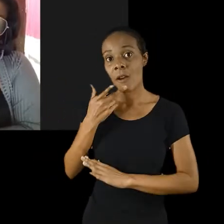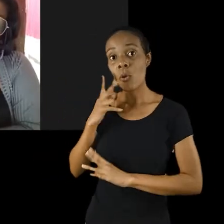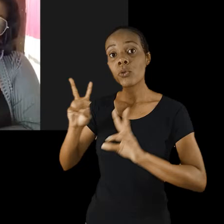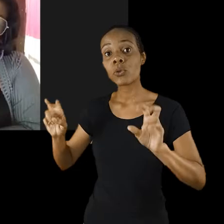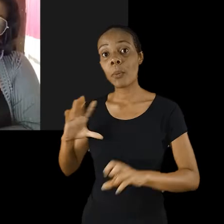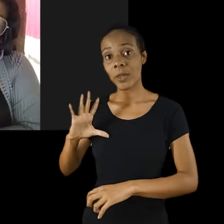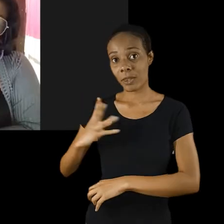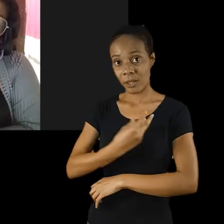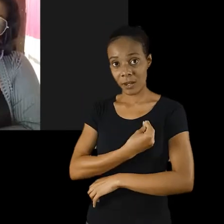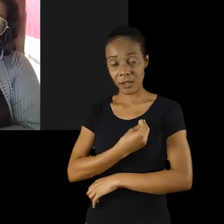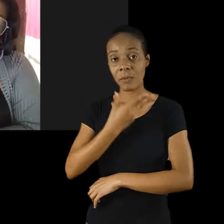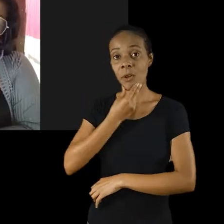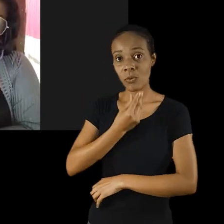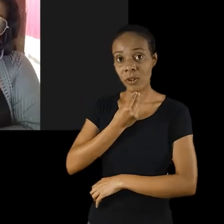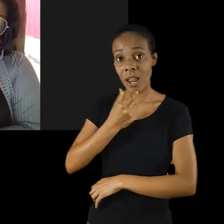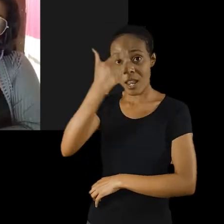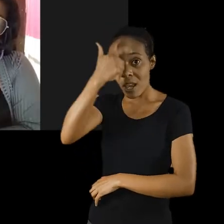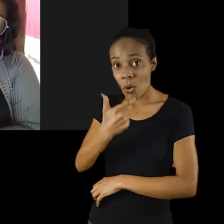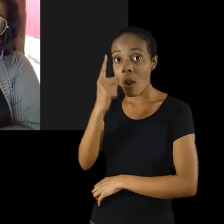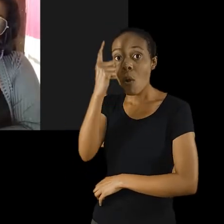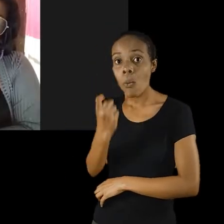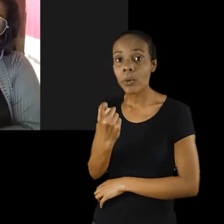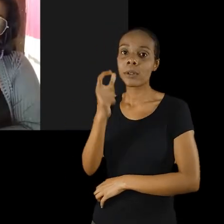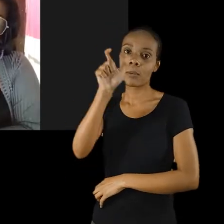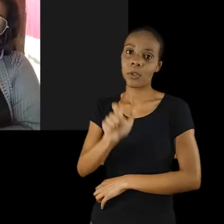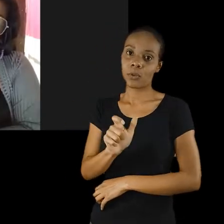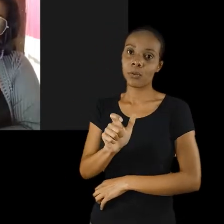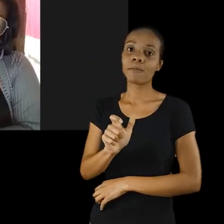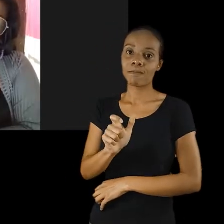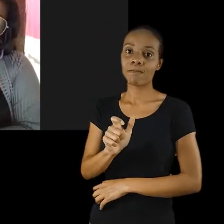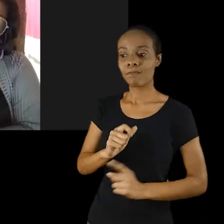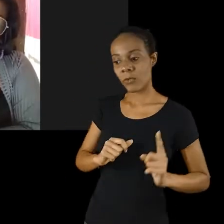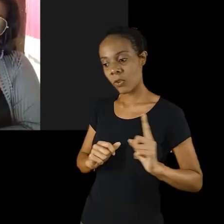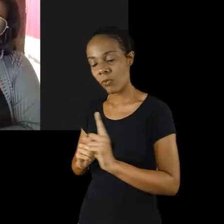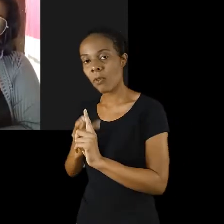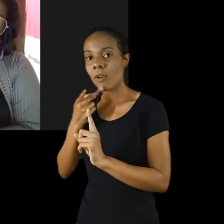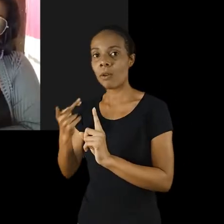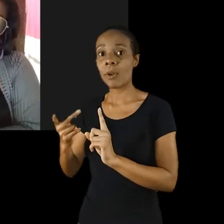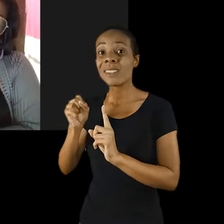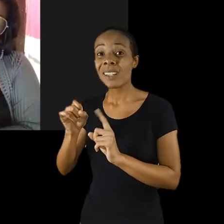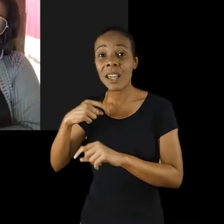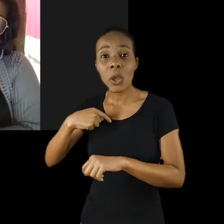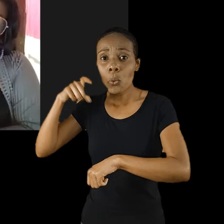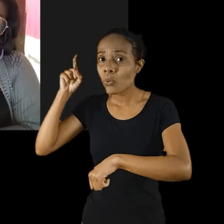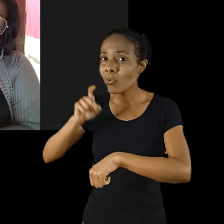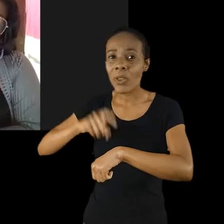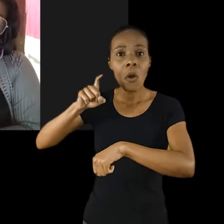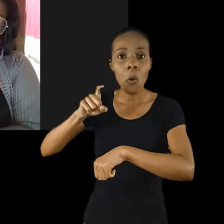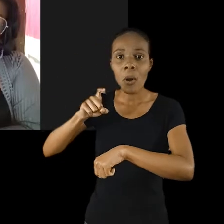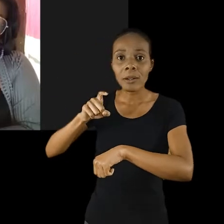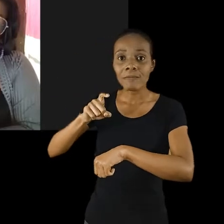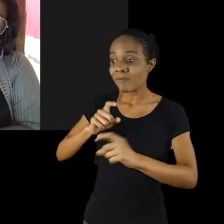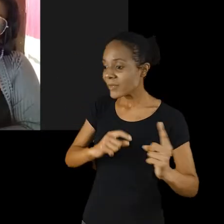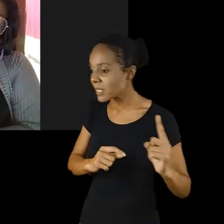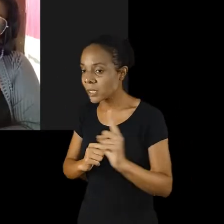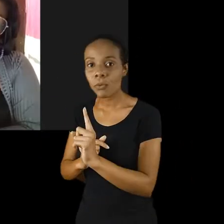Né? E eu ainda falo assim, nossa, se eu não chego a tempo, ele estava morto. Se eu não tenho urgência em ir